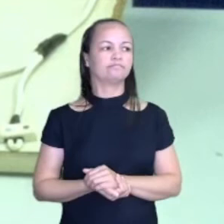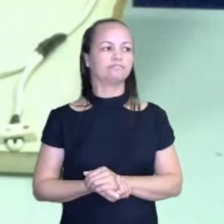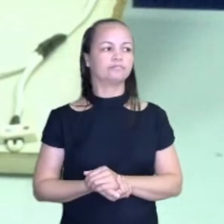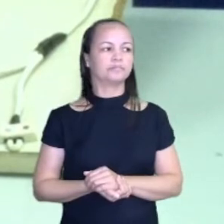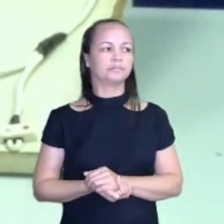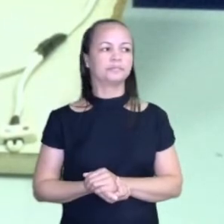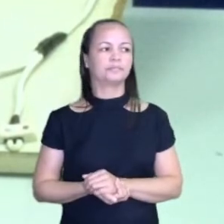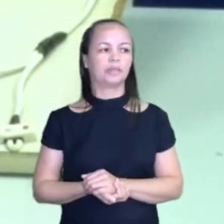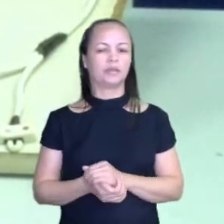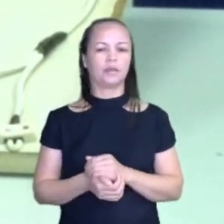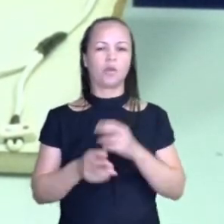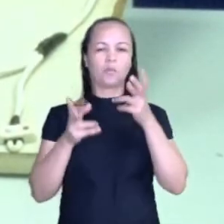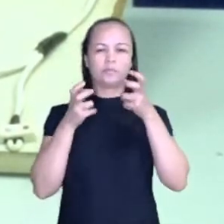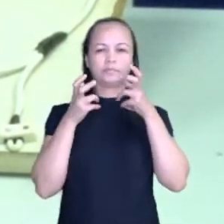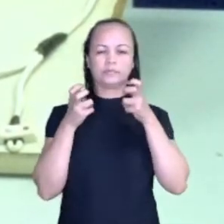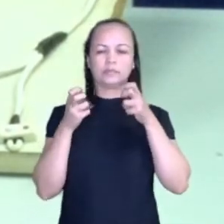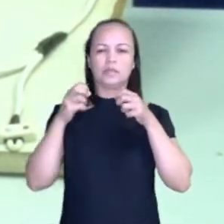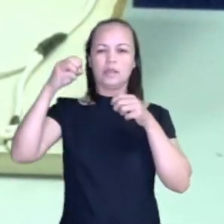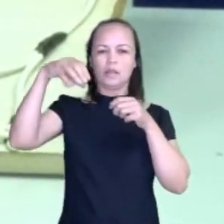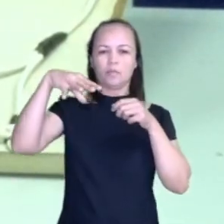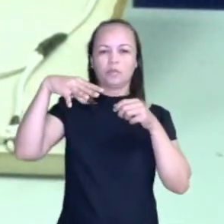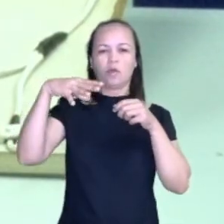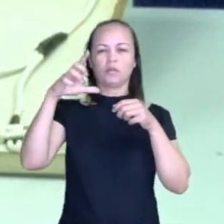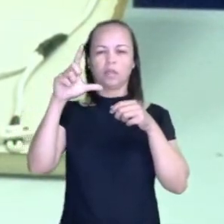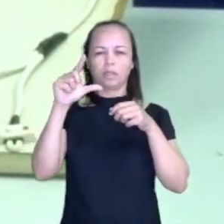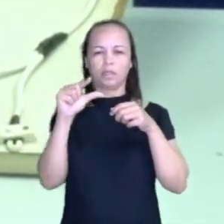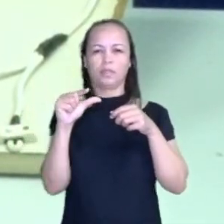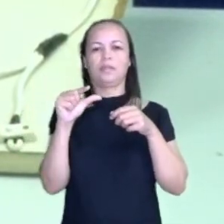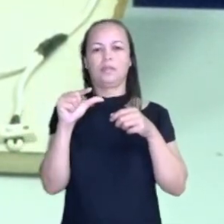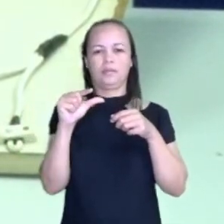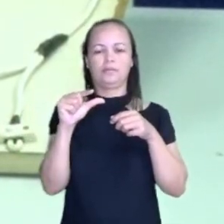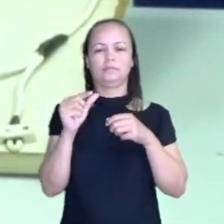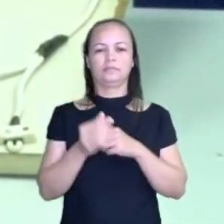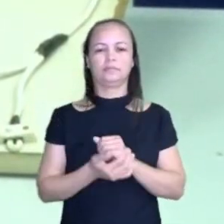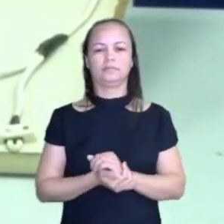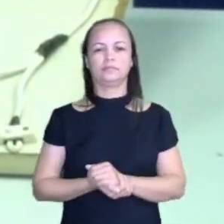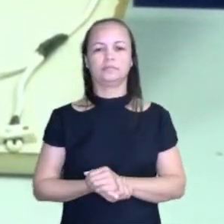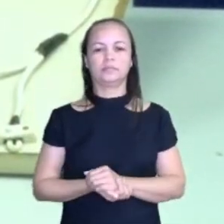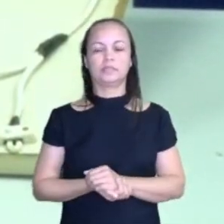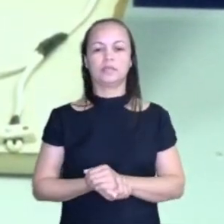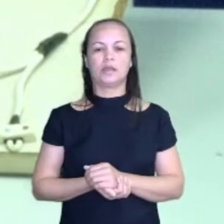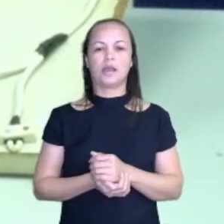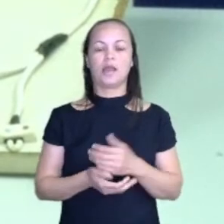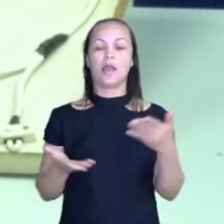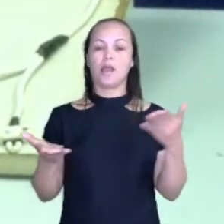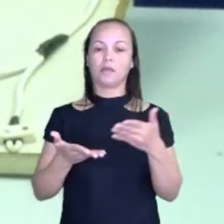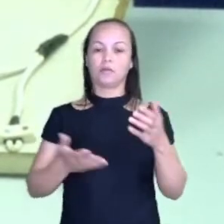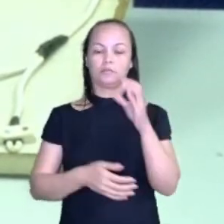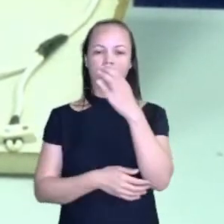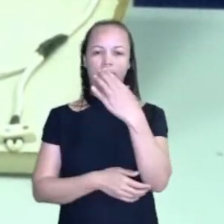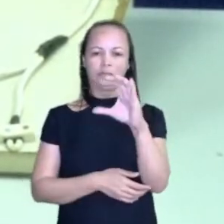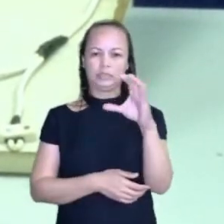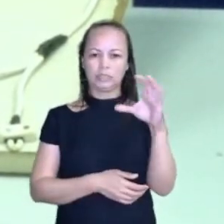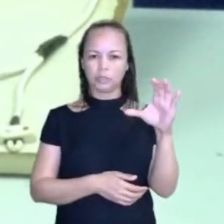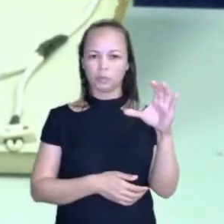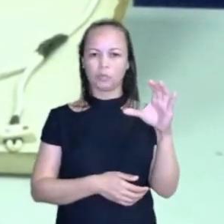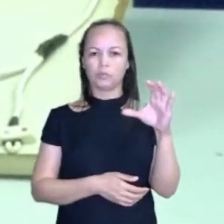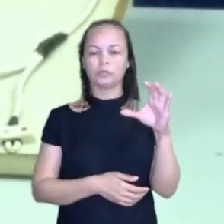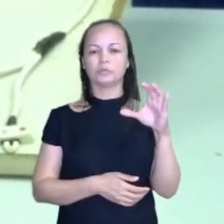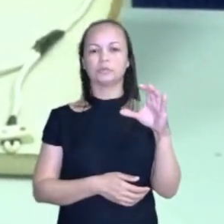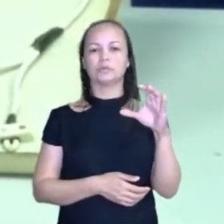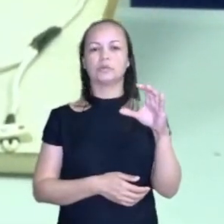intensidade Luminosa Ela é bem menor tá pegando aqui agora vamos para um circuito E